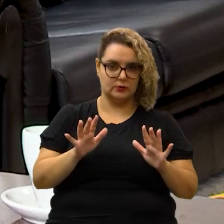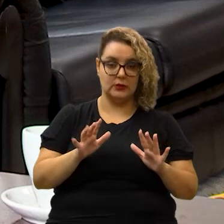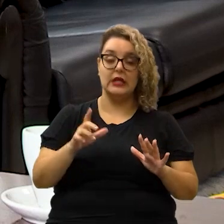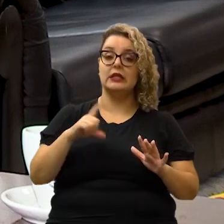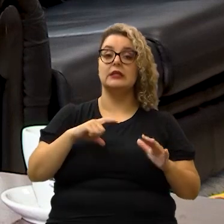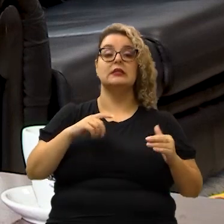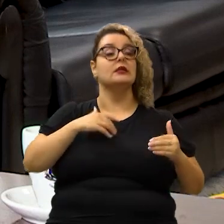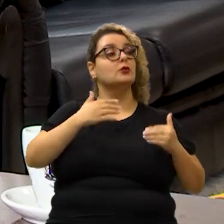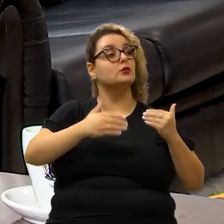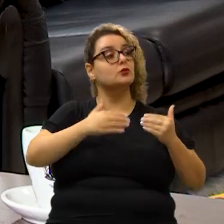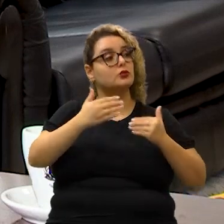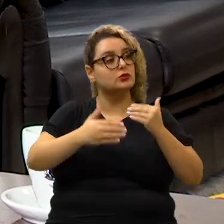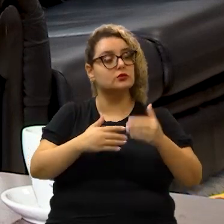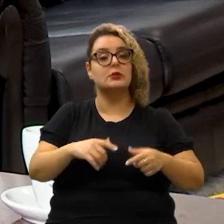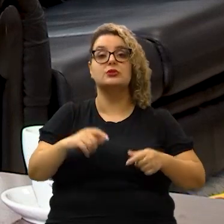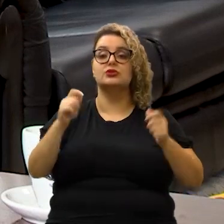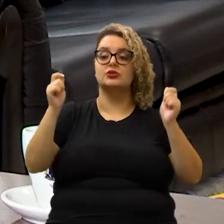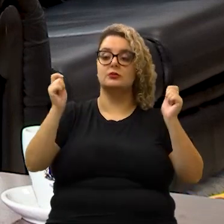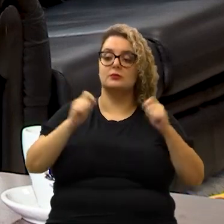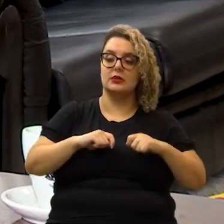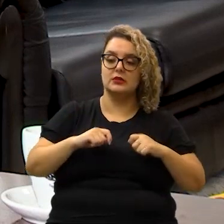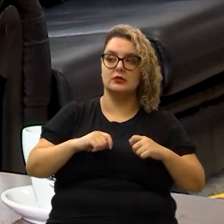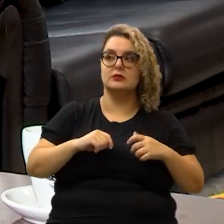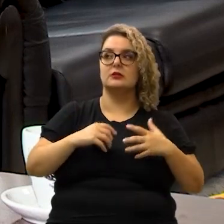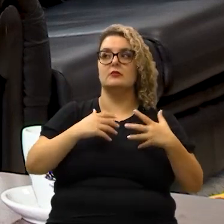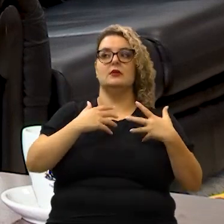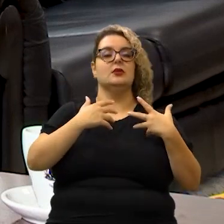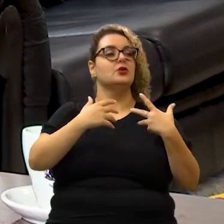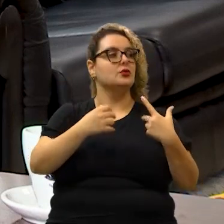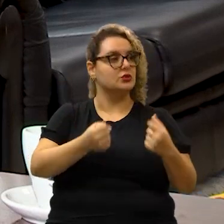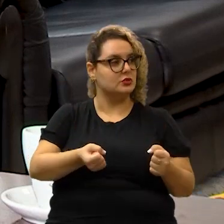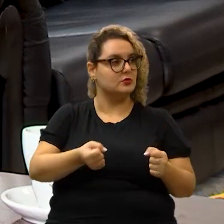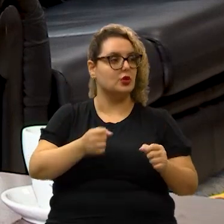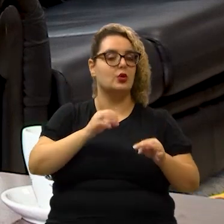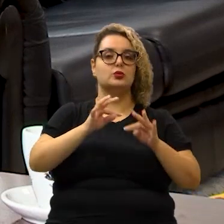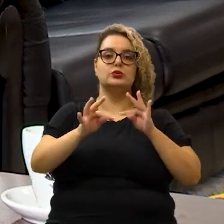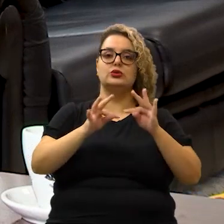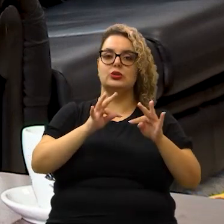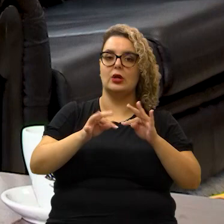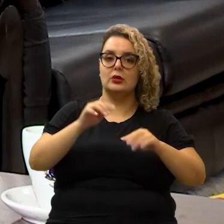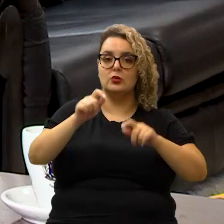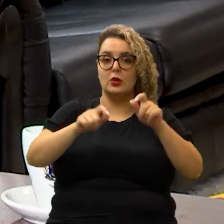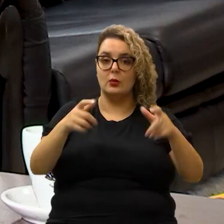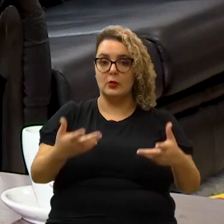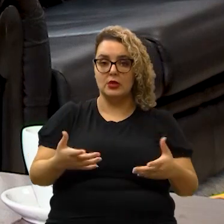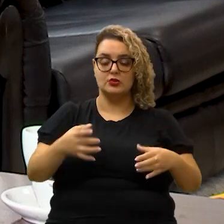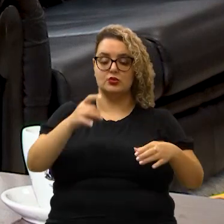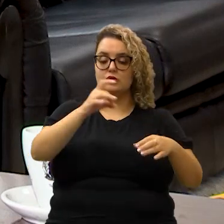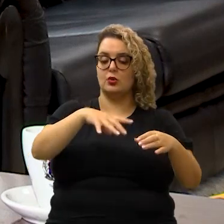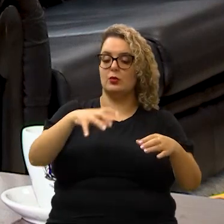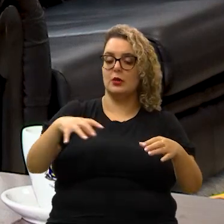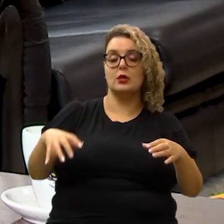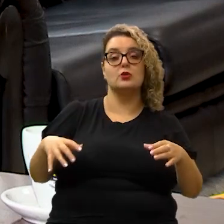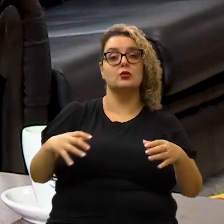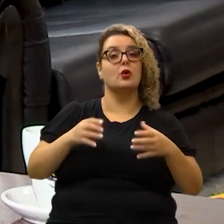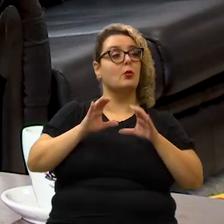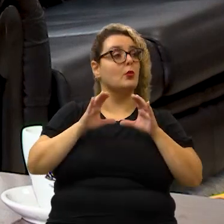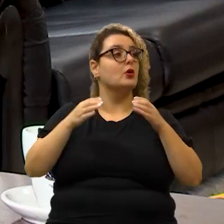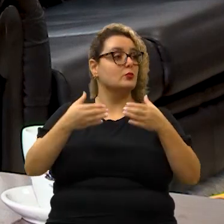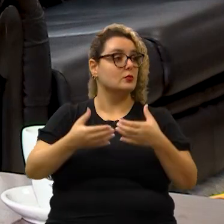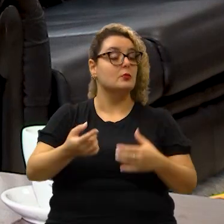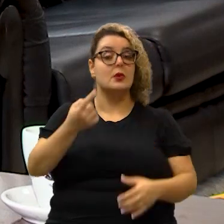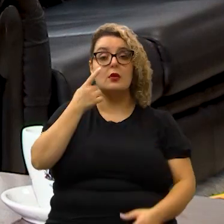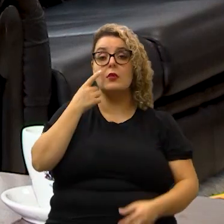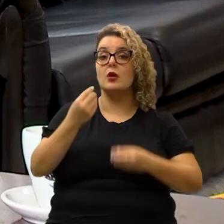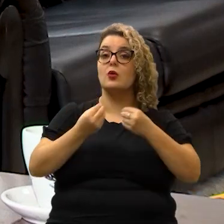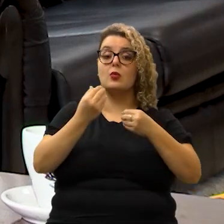de capacitação. Então, vão recepcionar os técnicos, as pessoas das hortas comunitárias, para ver como é que é o